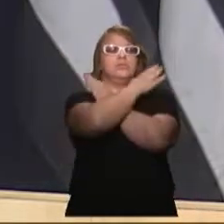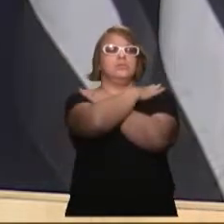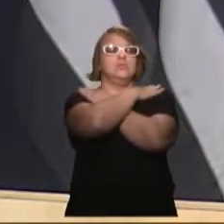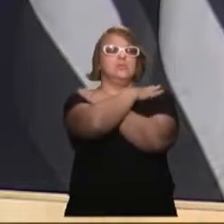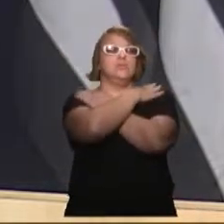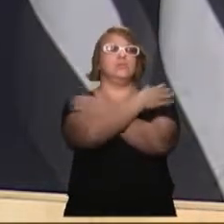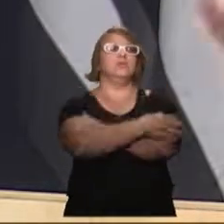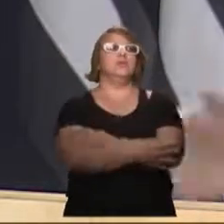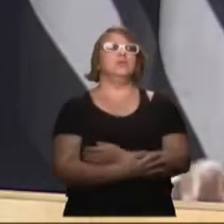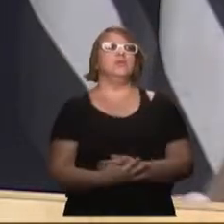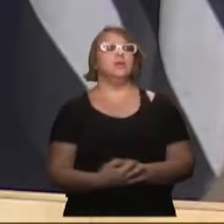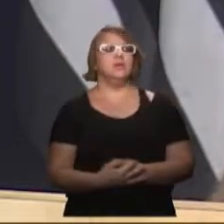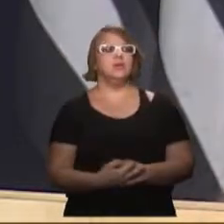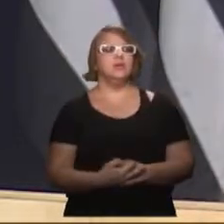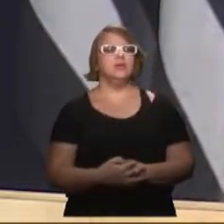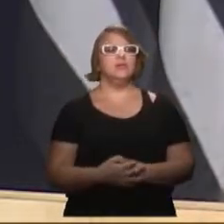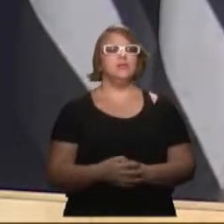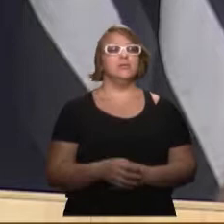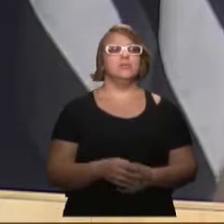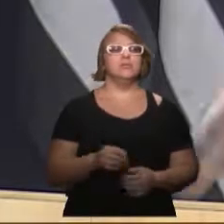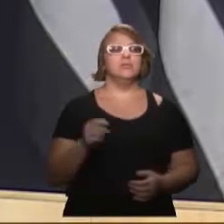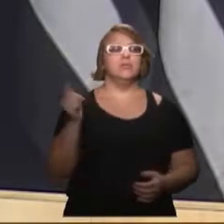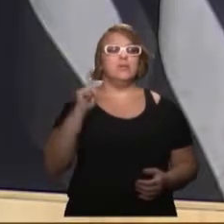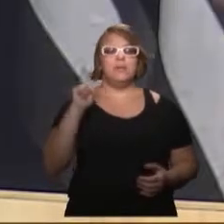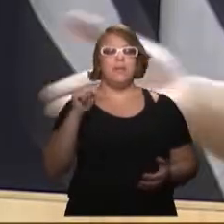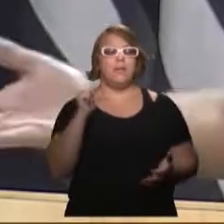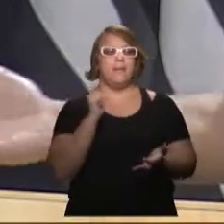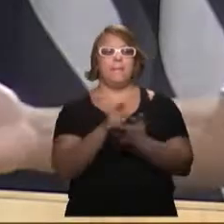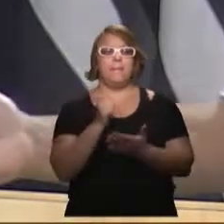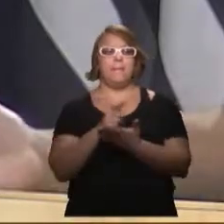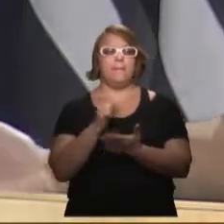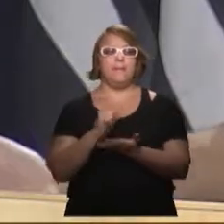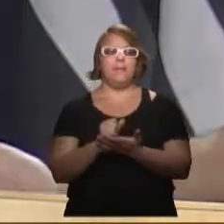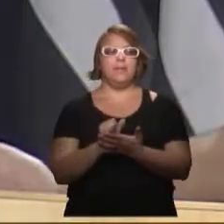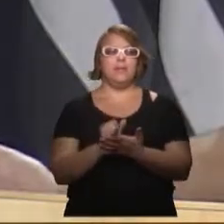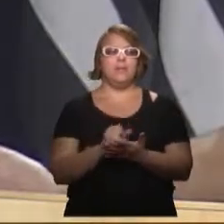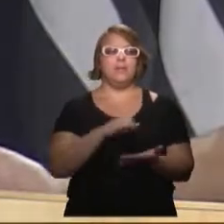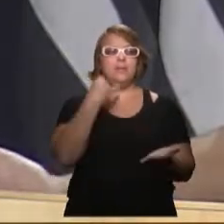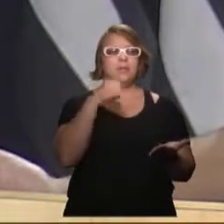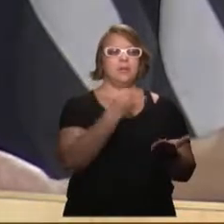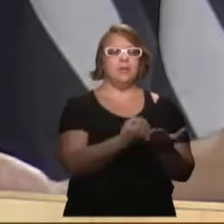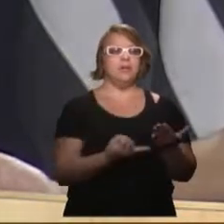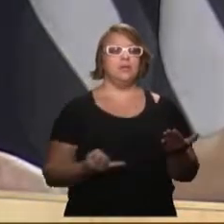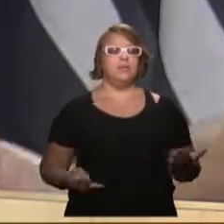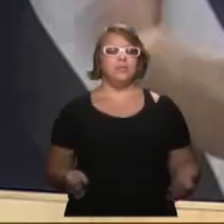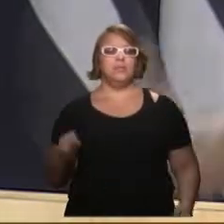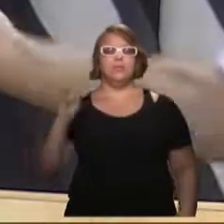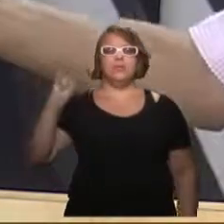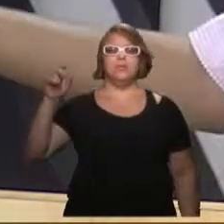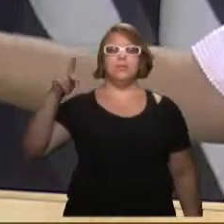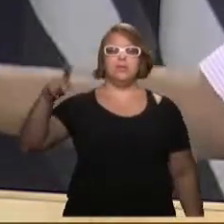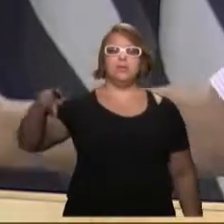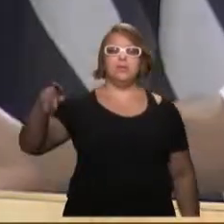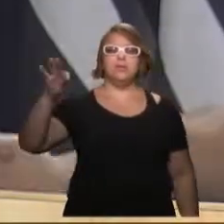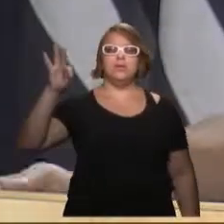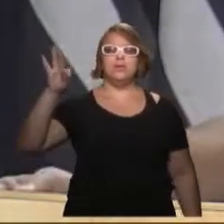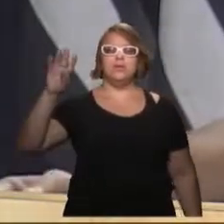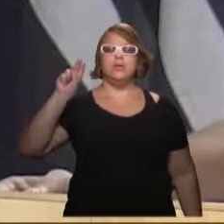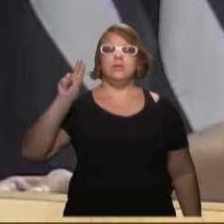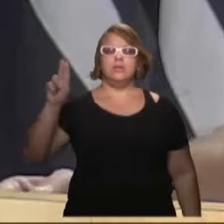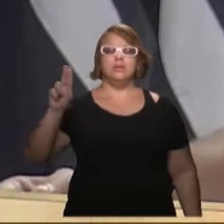Pode pôr lá, eu vou colocar esse projeto aqui. Vou colocar. Vamos jogar para a galera? Vamos jogar para a